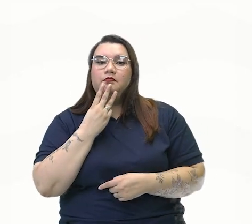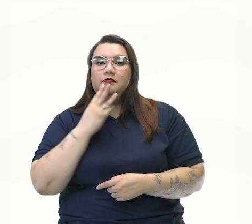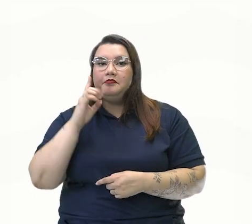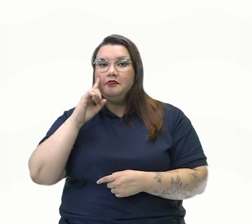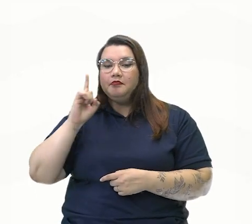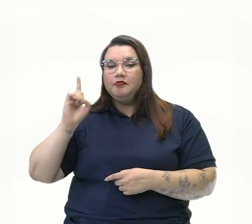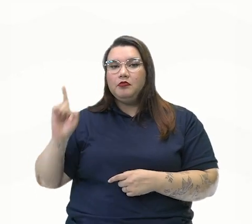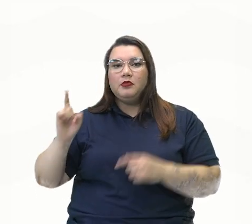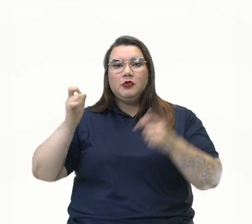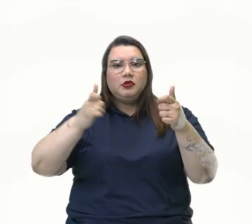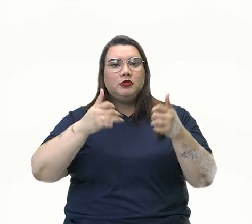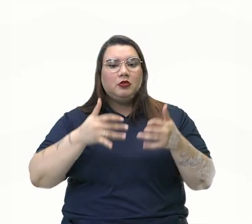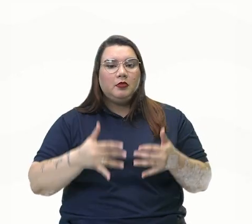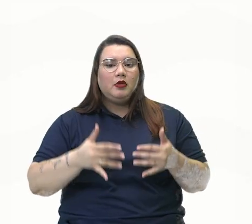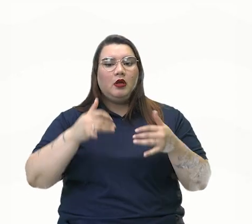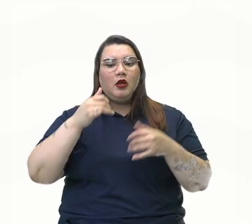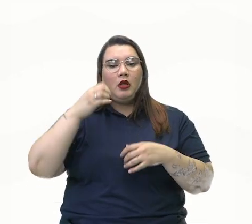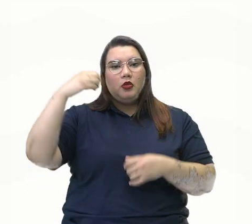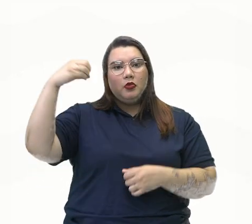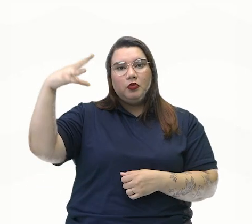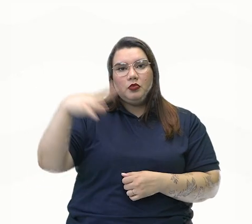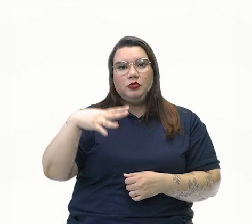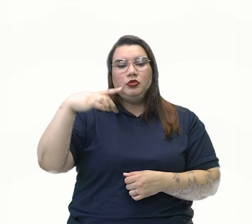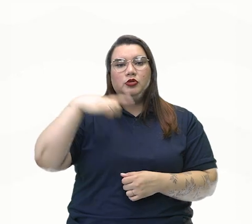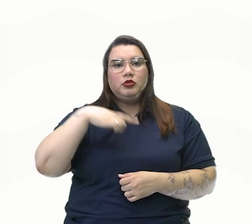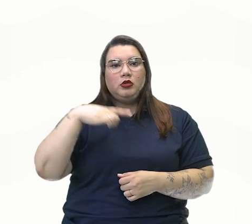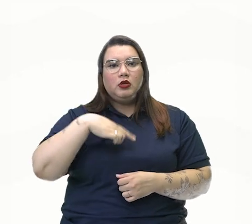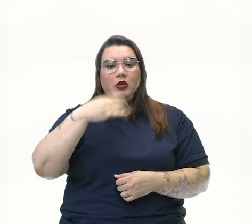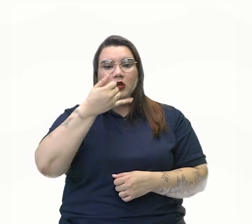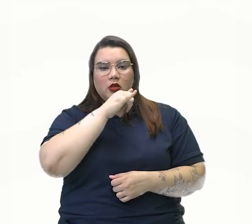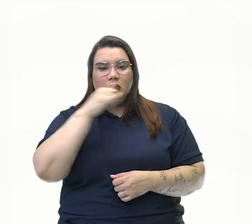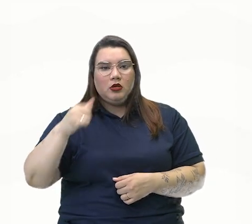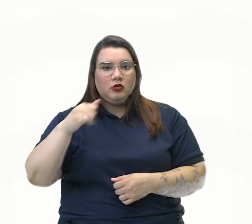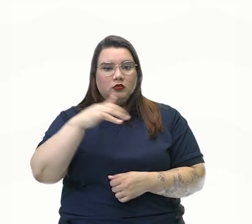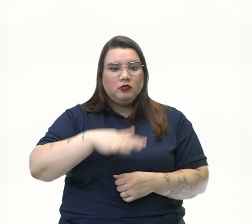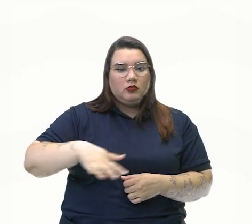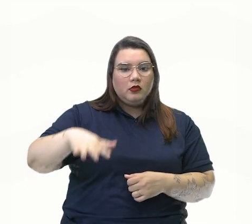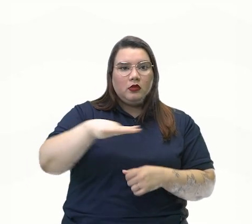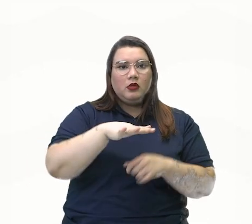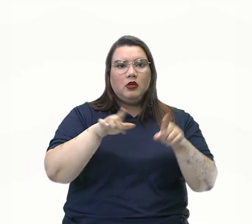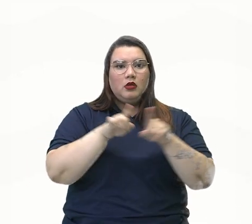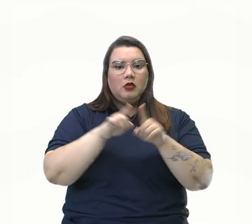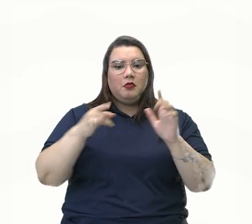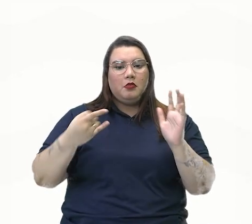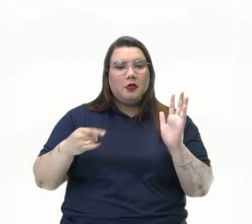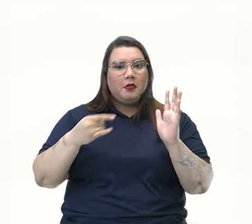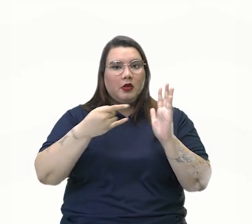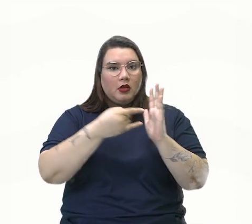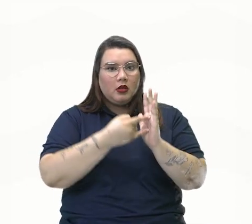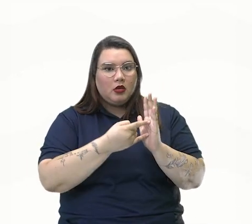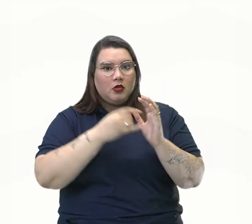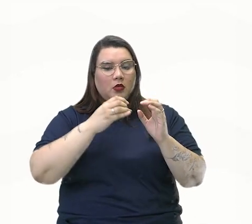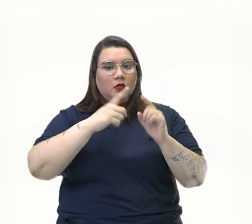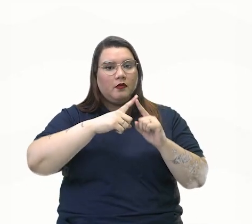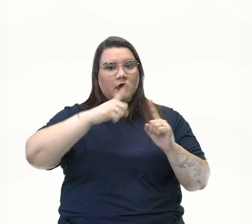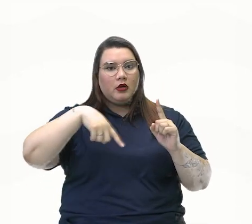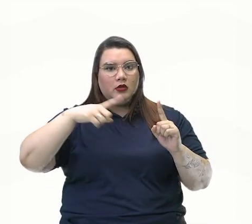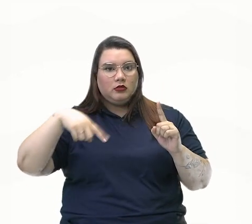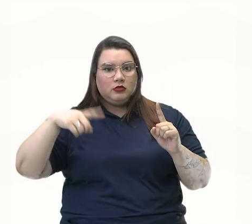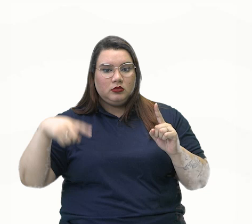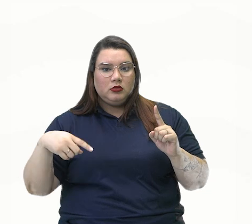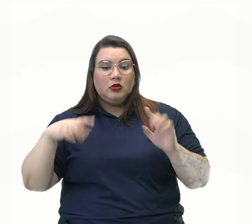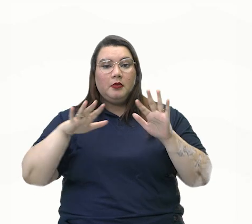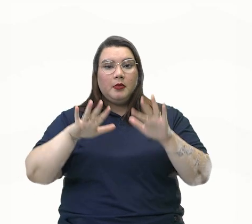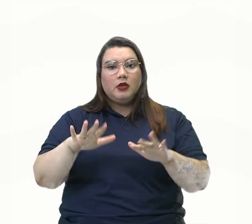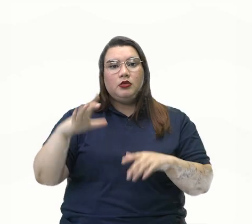de que a luz transporta energia em campos elétricos e magnéticos oscilantes. Aí